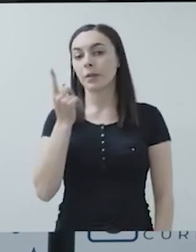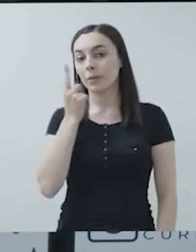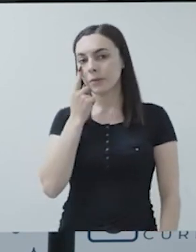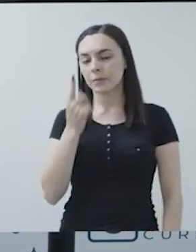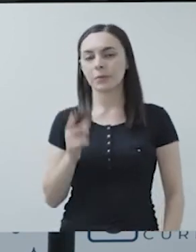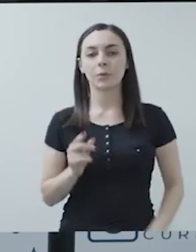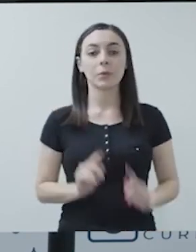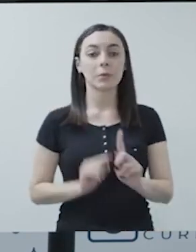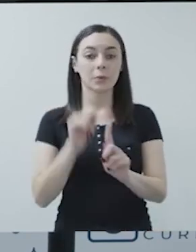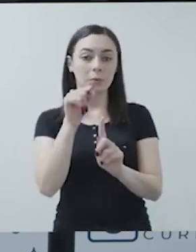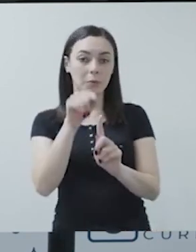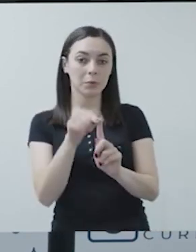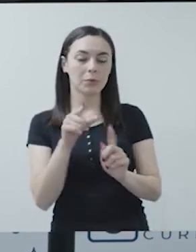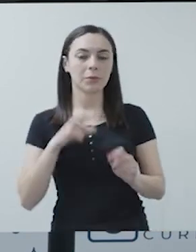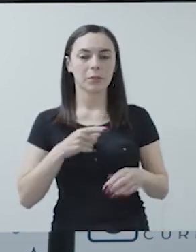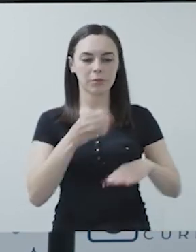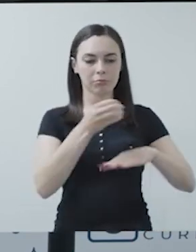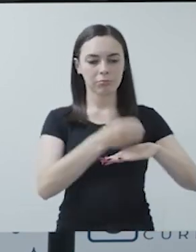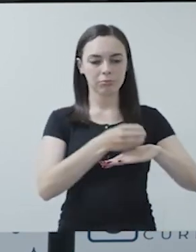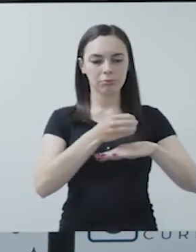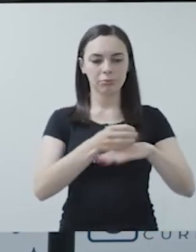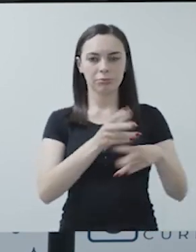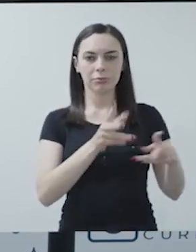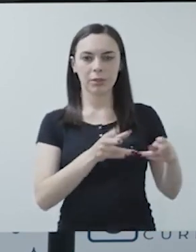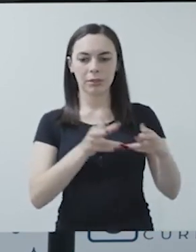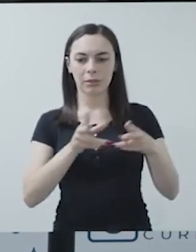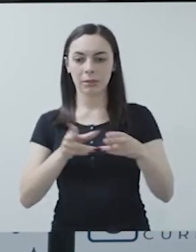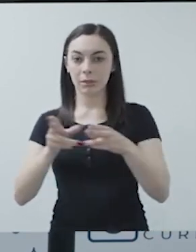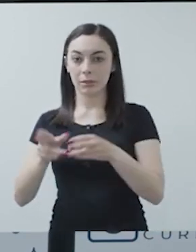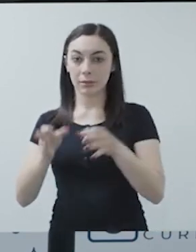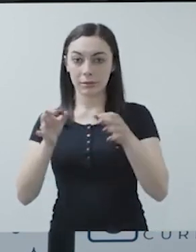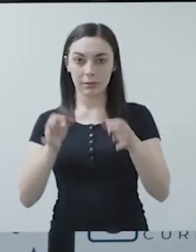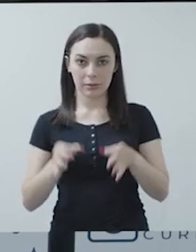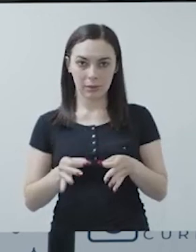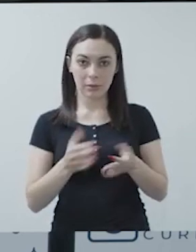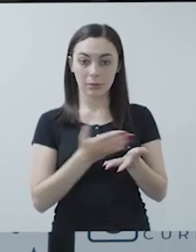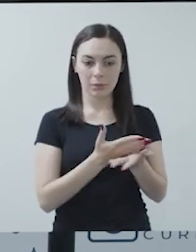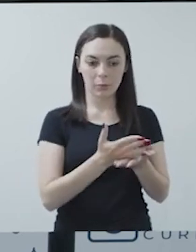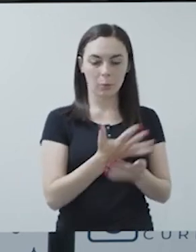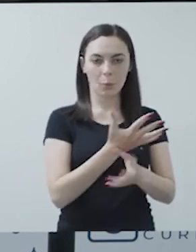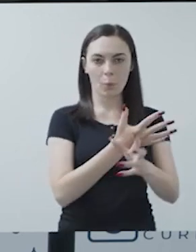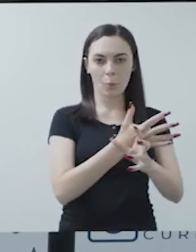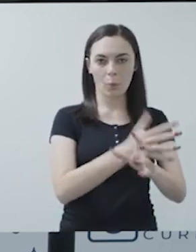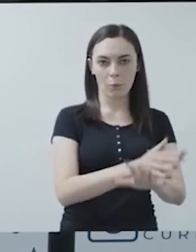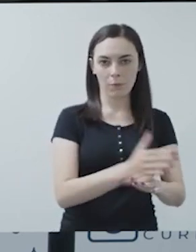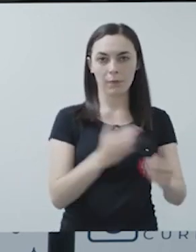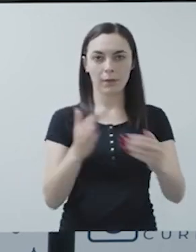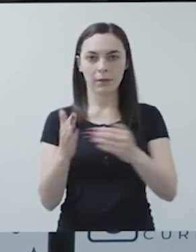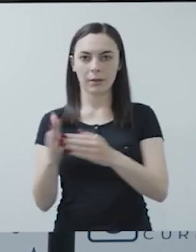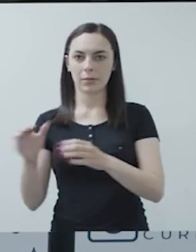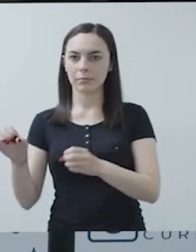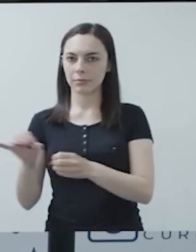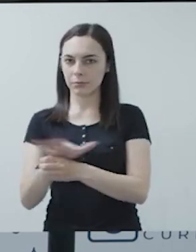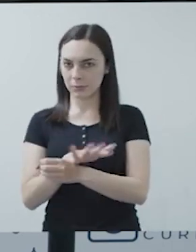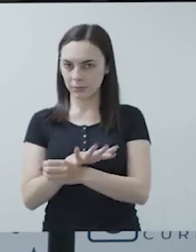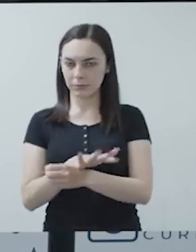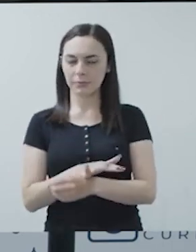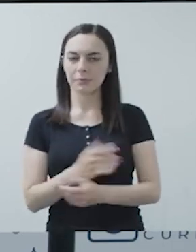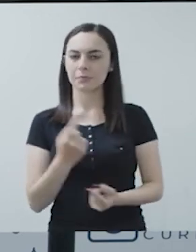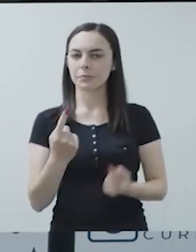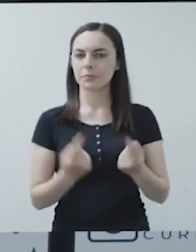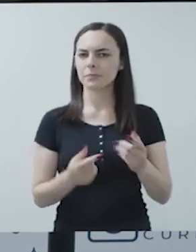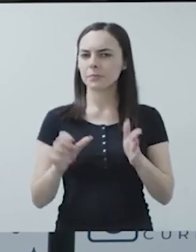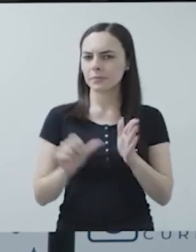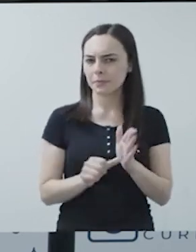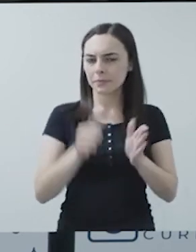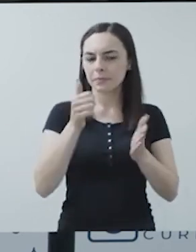que colocar na sequência correta os copos. Então, é do vazio para o cheio. Então, qual é o primeiro